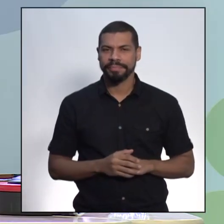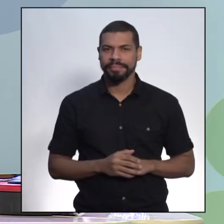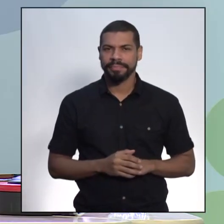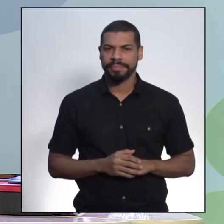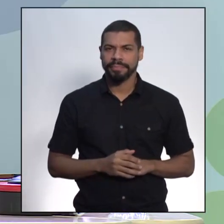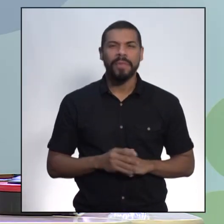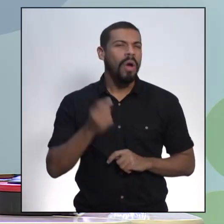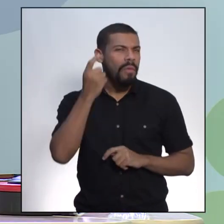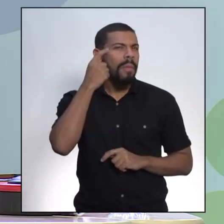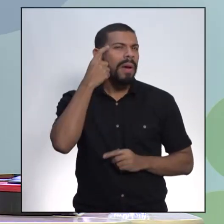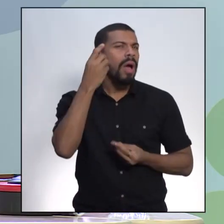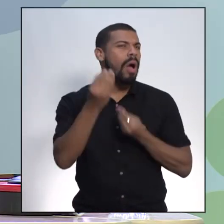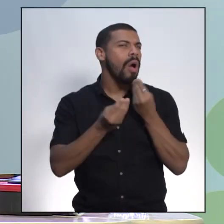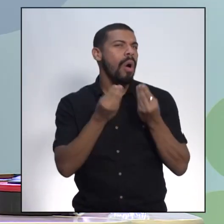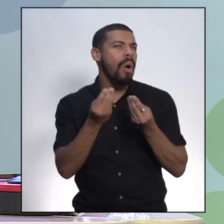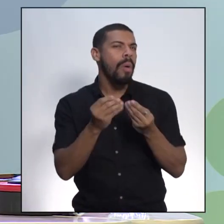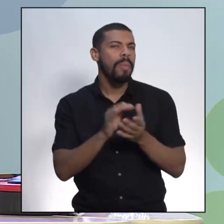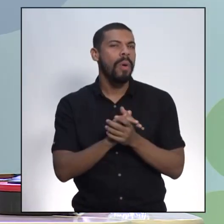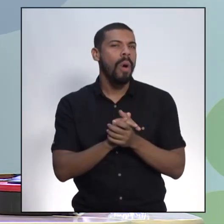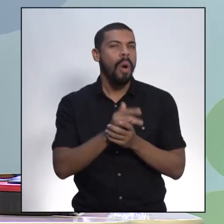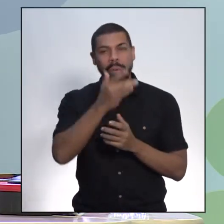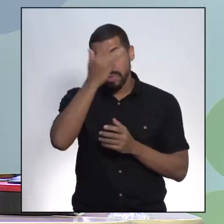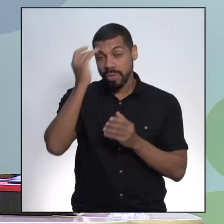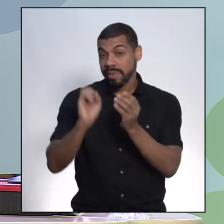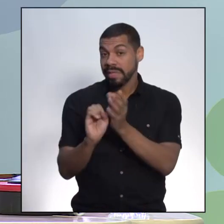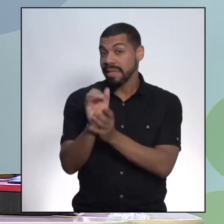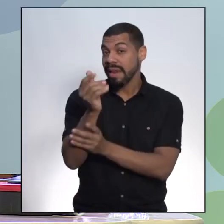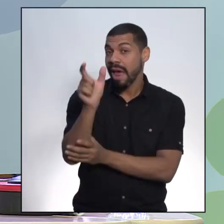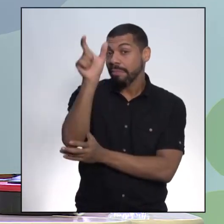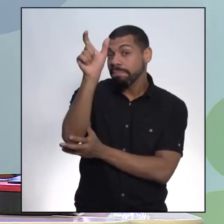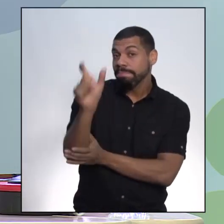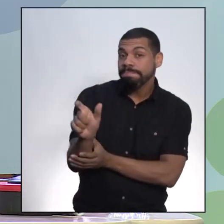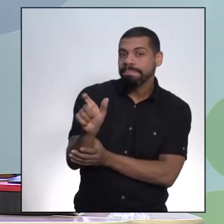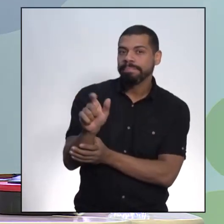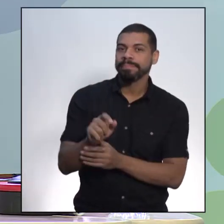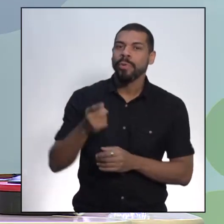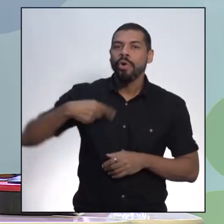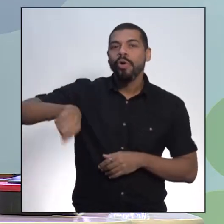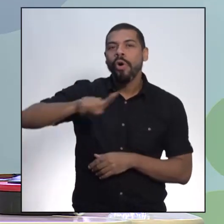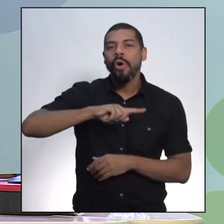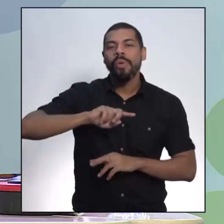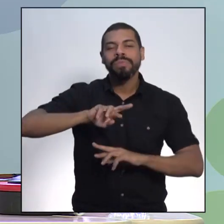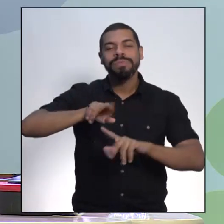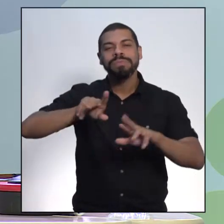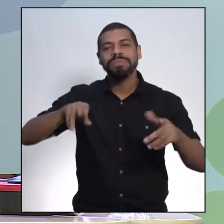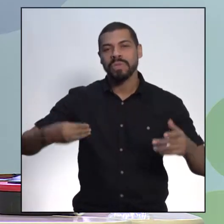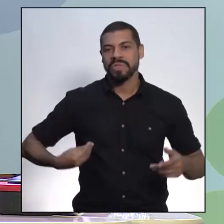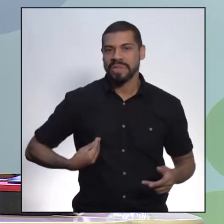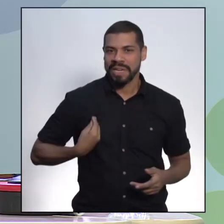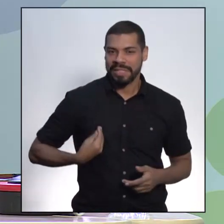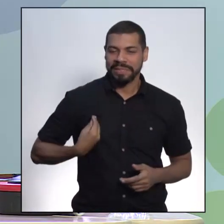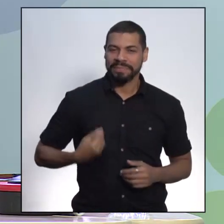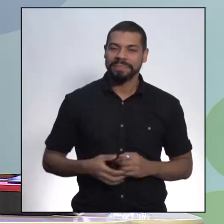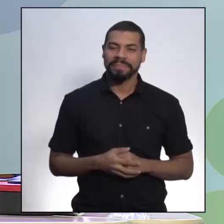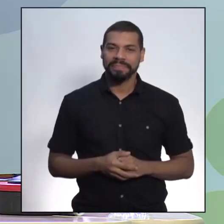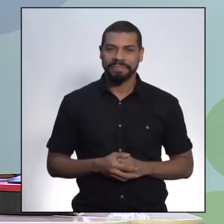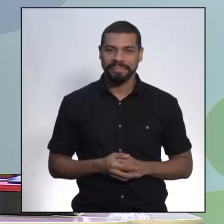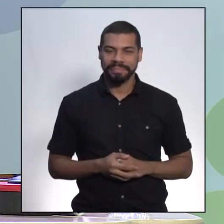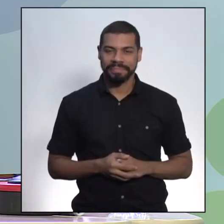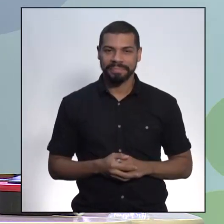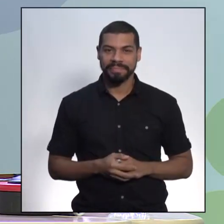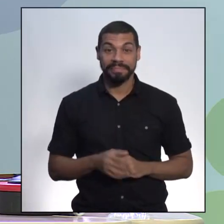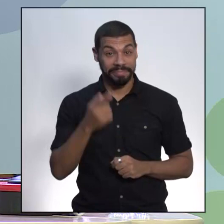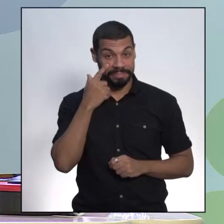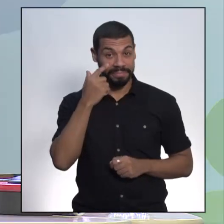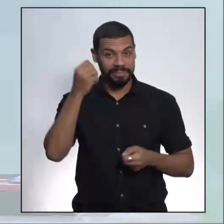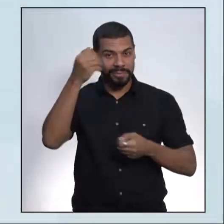Então, vamos só falar um pouquinho de alguns inventores que fizeram a diferença aí no nosso percurso, na nossa trajetória humana. Na telinha